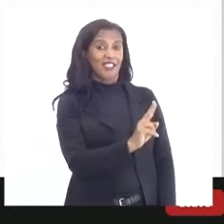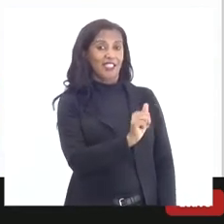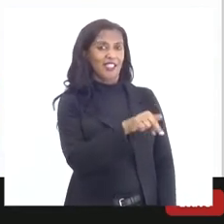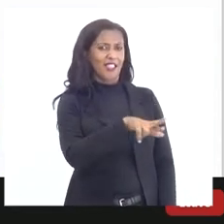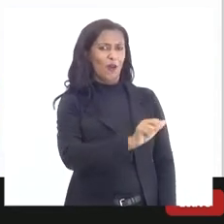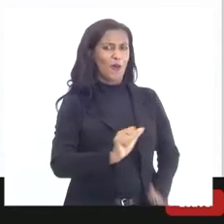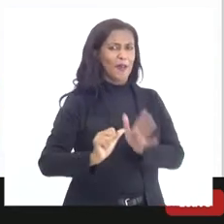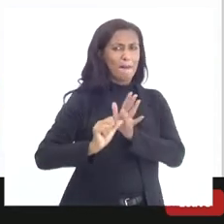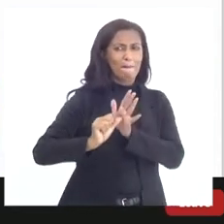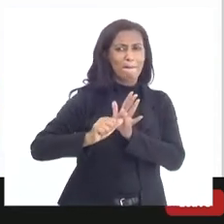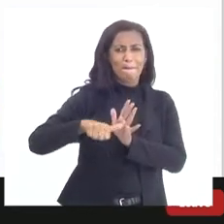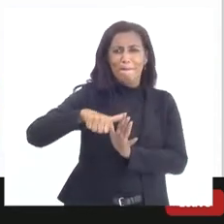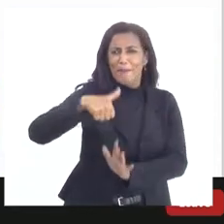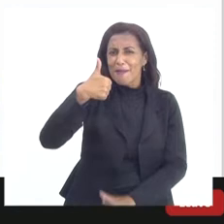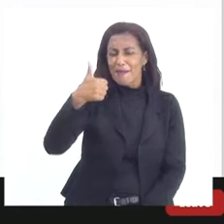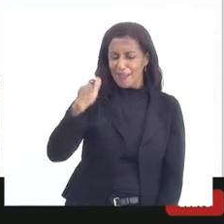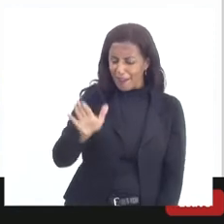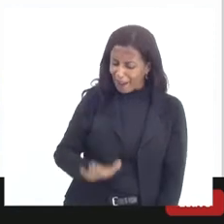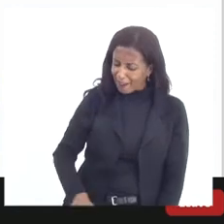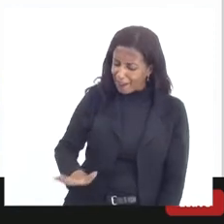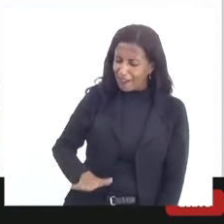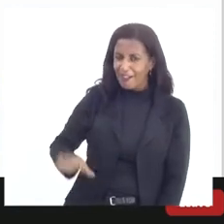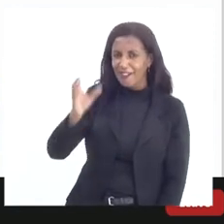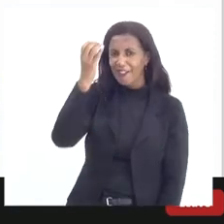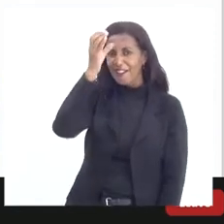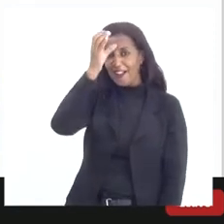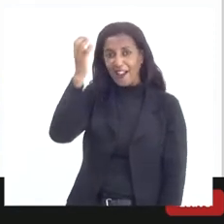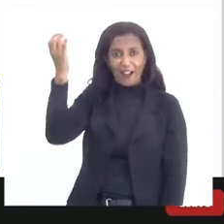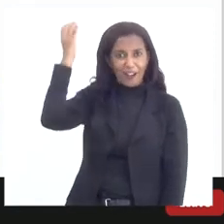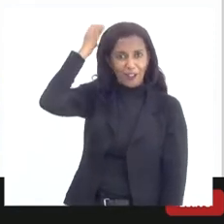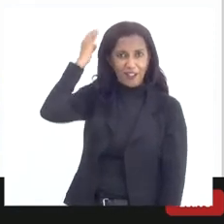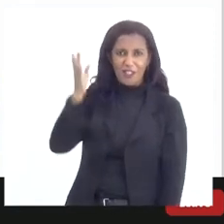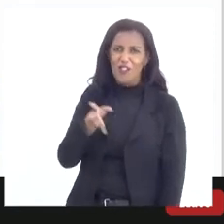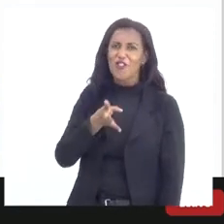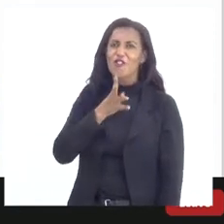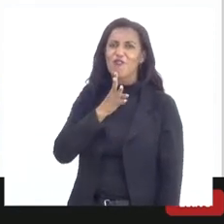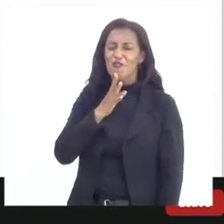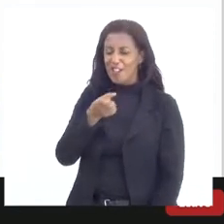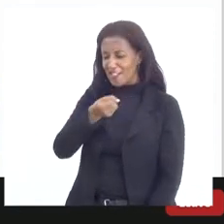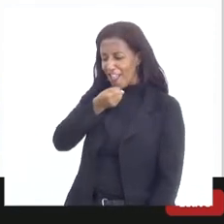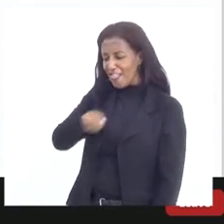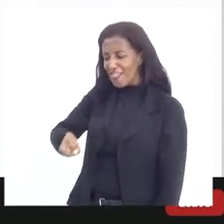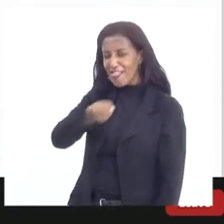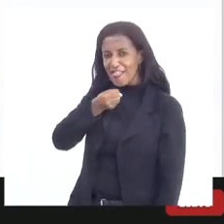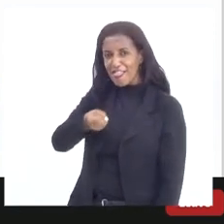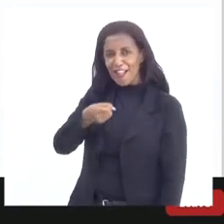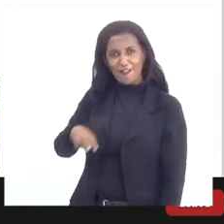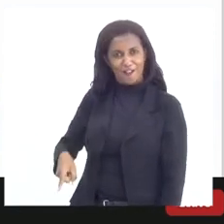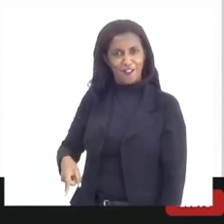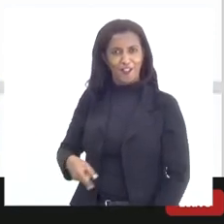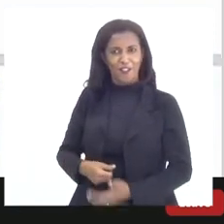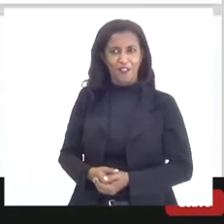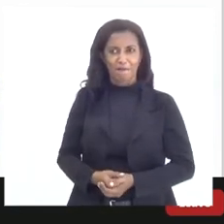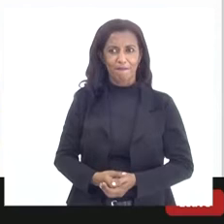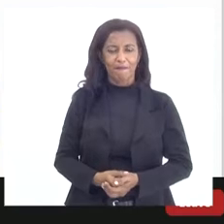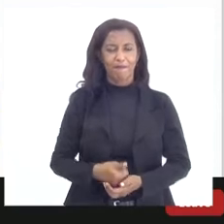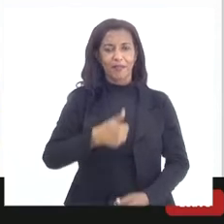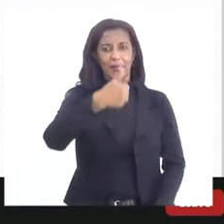aparecendo, uma das primeiras crianças de Candomblé que eu conheci e que eu entrevistei. A Tauana, no caso, foi em